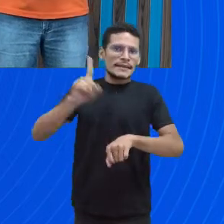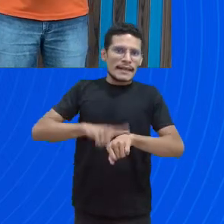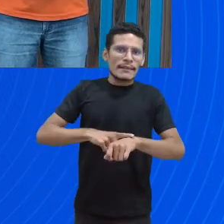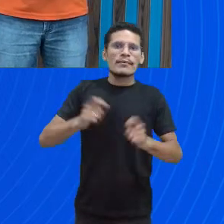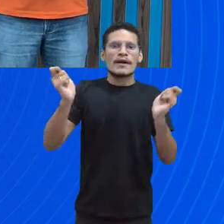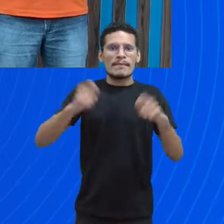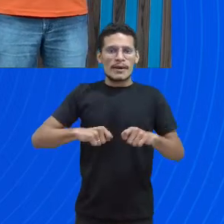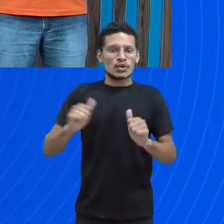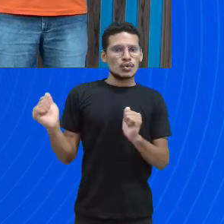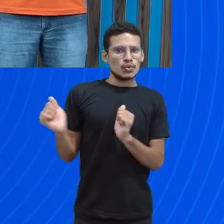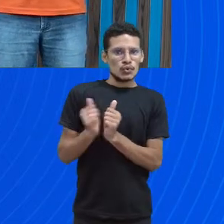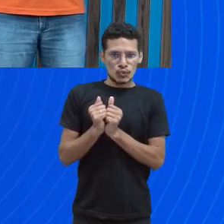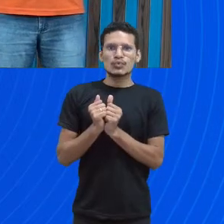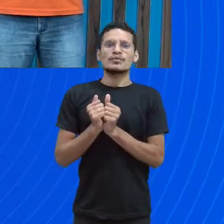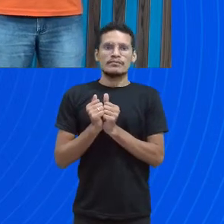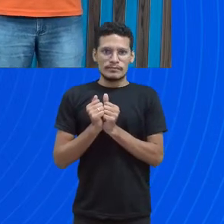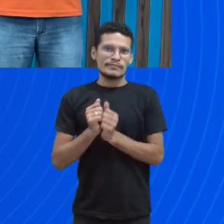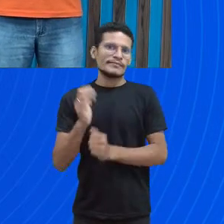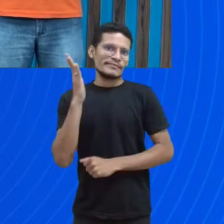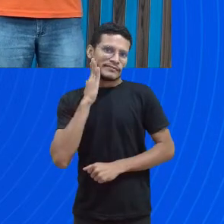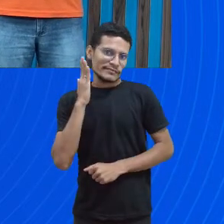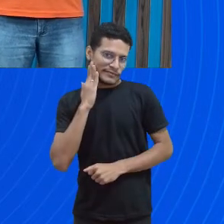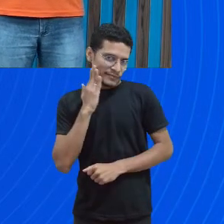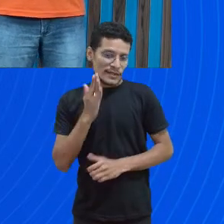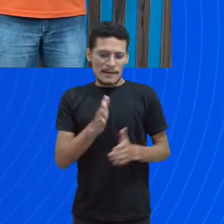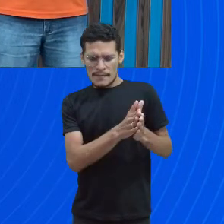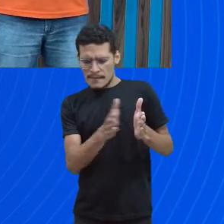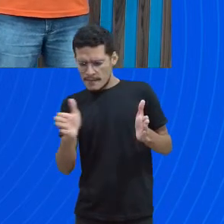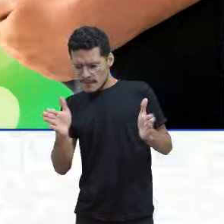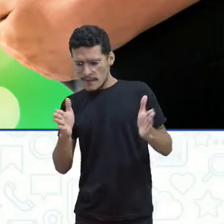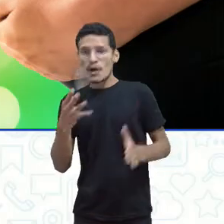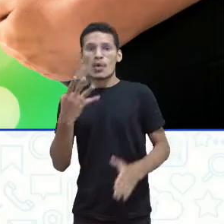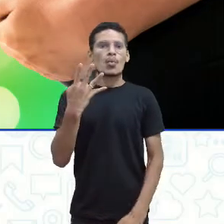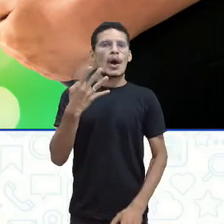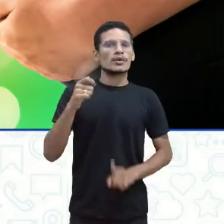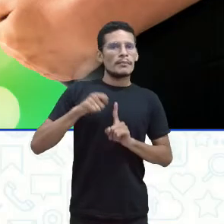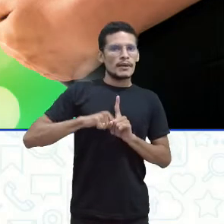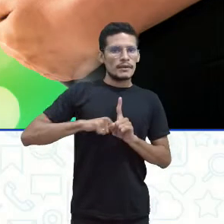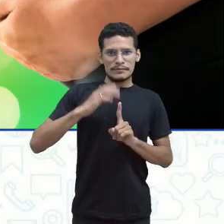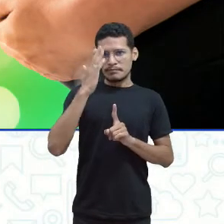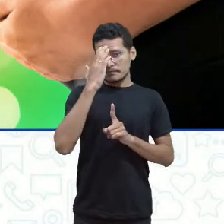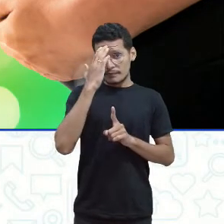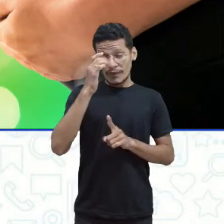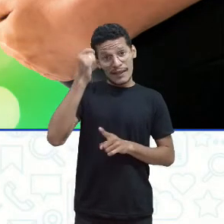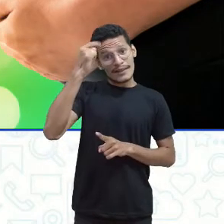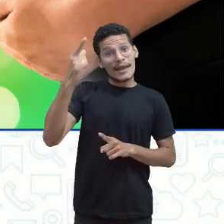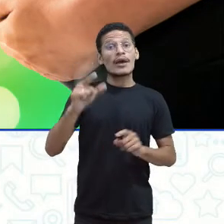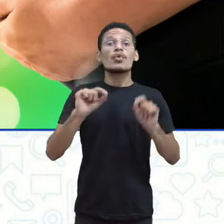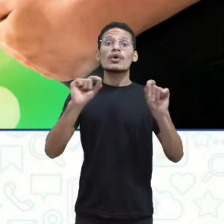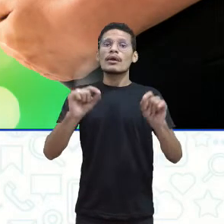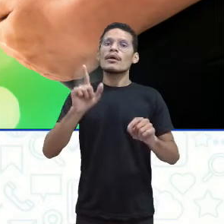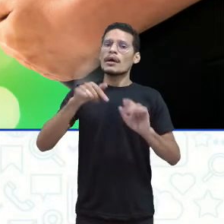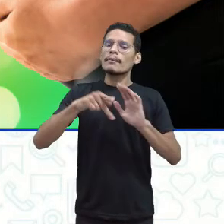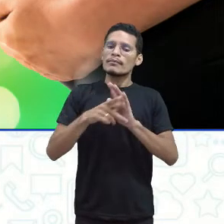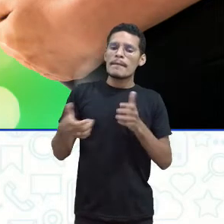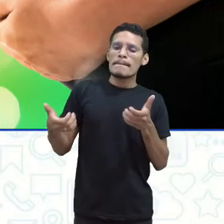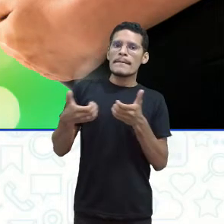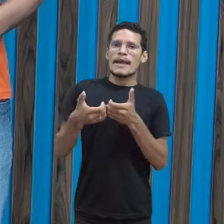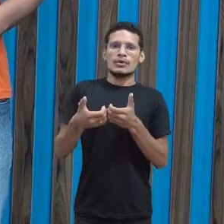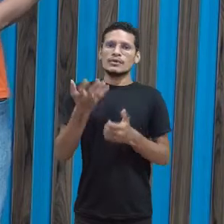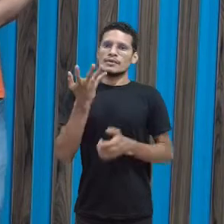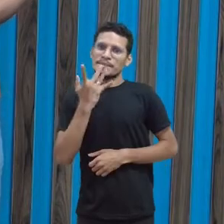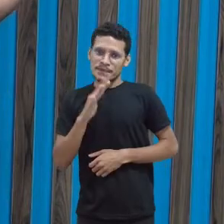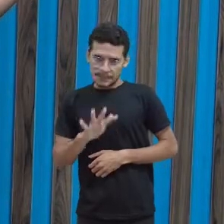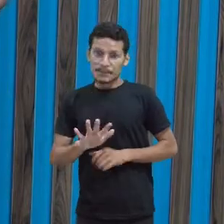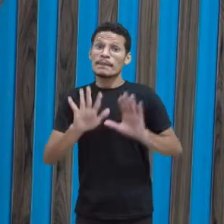tempo possível. Né? Então a gente tem aí esse período de 4 meses. Então a ideia é estar próximo da criança. Então, gente,